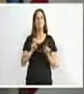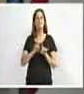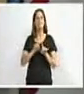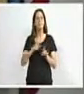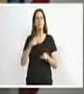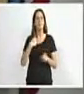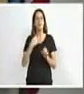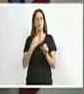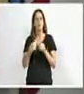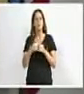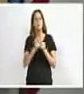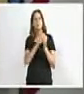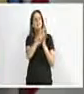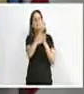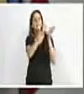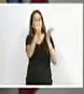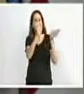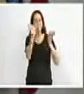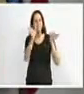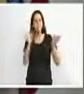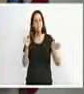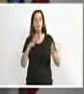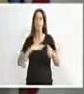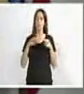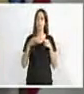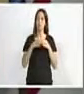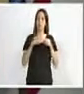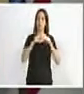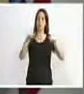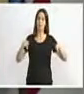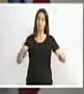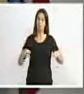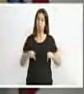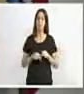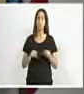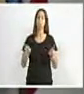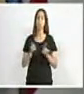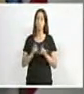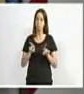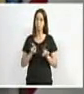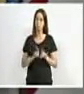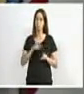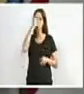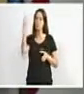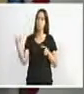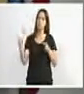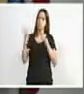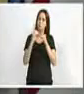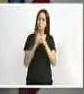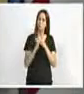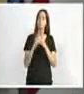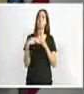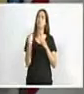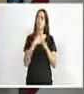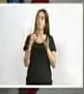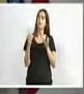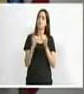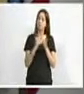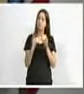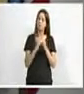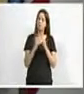cidade. A minha equipe de gabinete também, nós estamos atendendo aquilo dentro do possível. E dentro